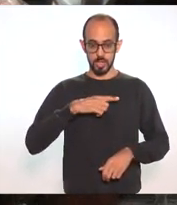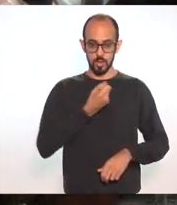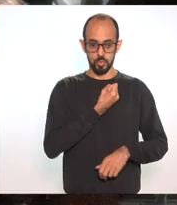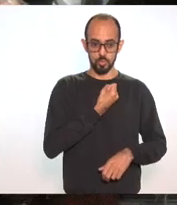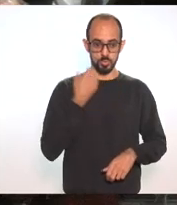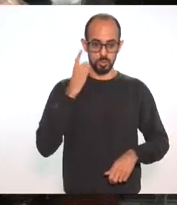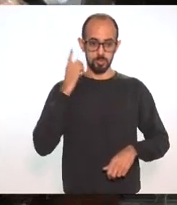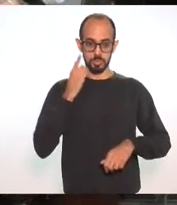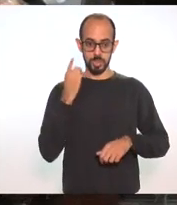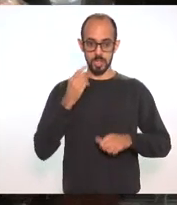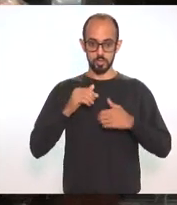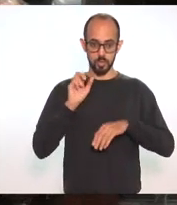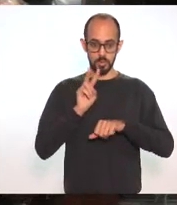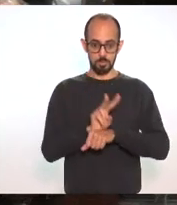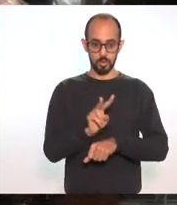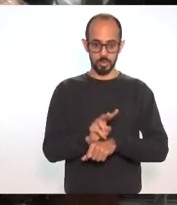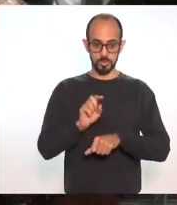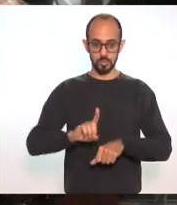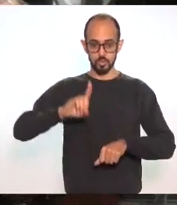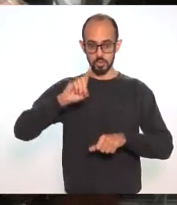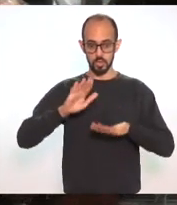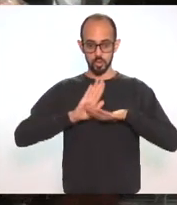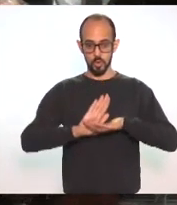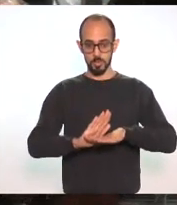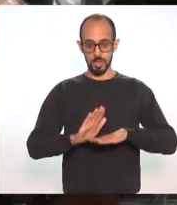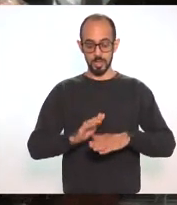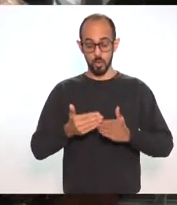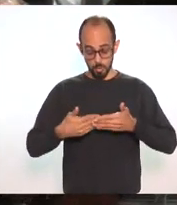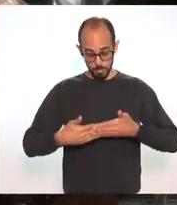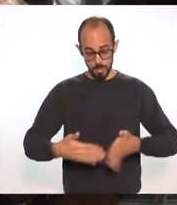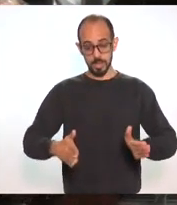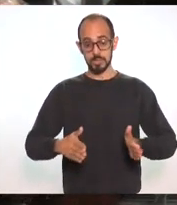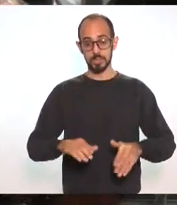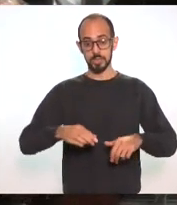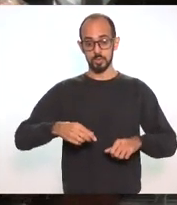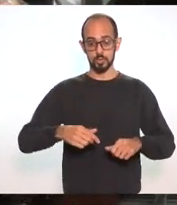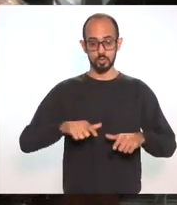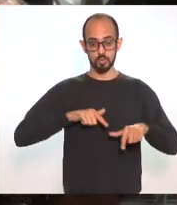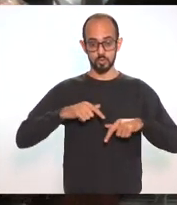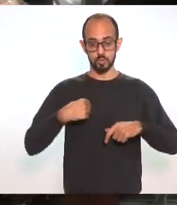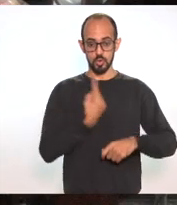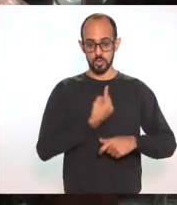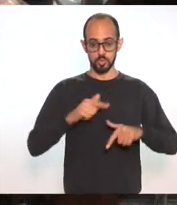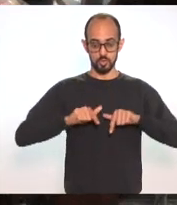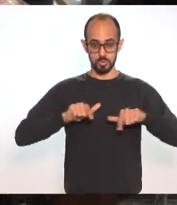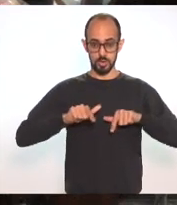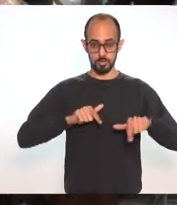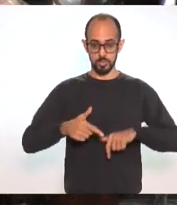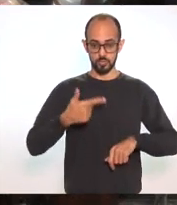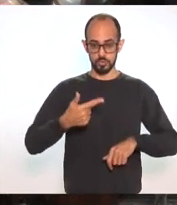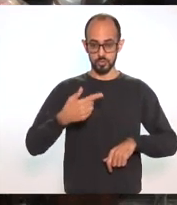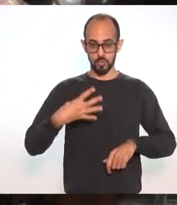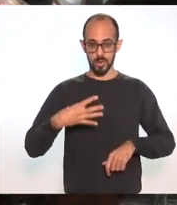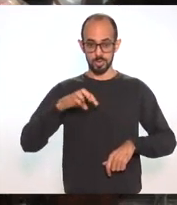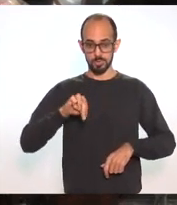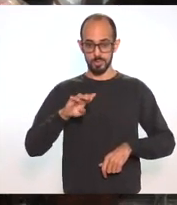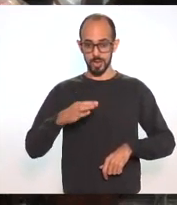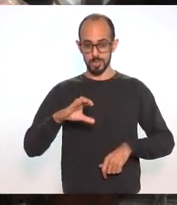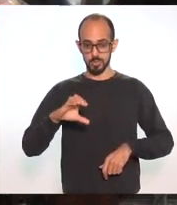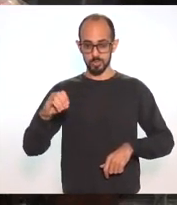Deus, iniciamos os nossos trabalhos. Está aberta a quarta sessão extraordinária do dia 24 de março, Dia Internacional de